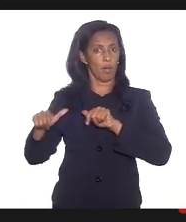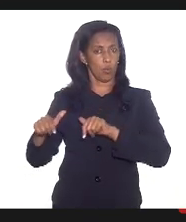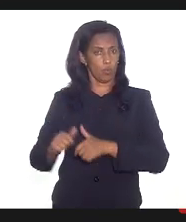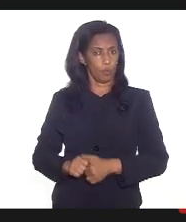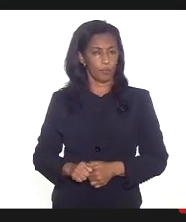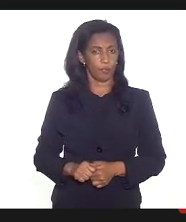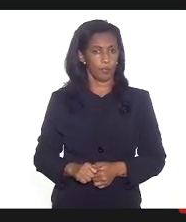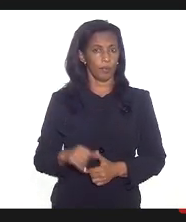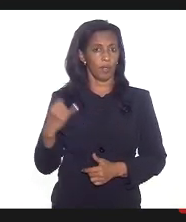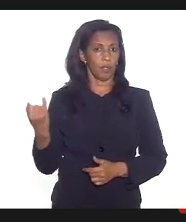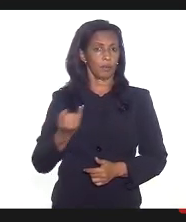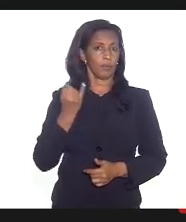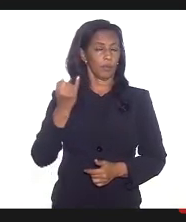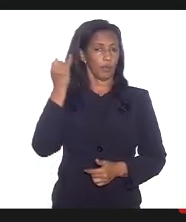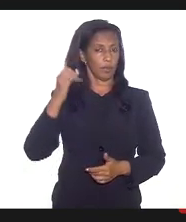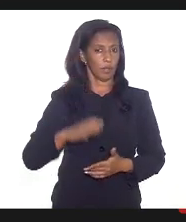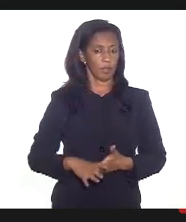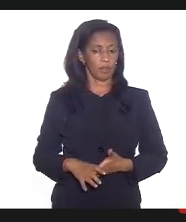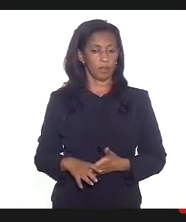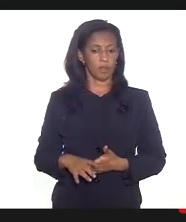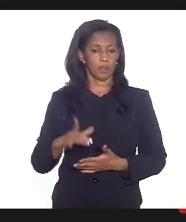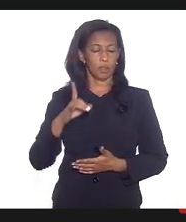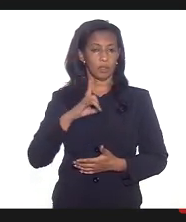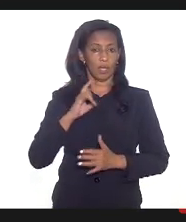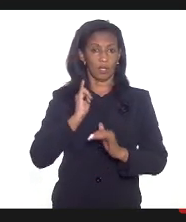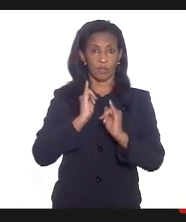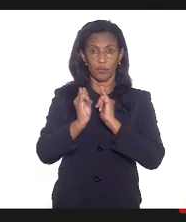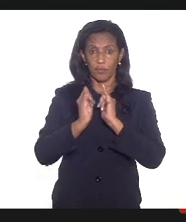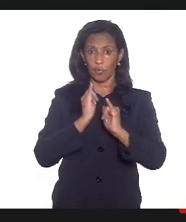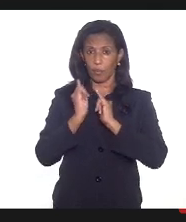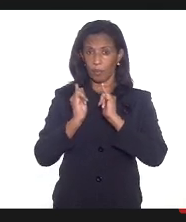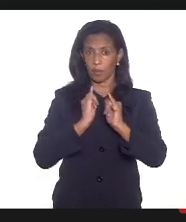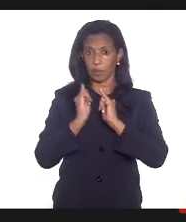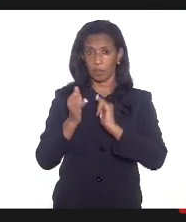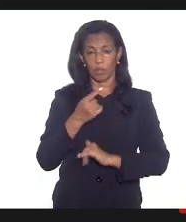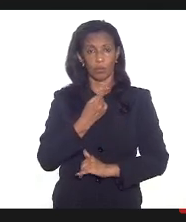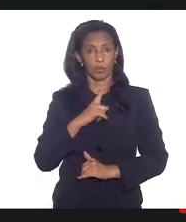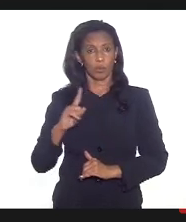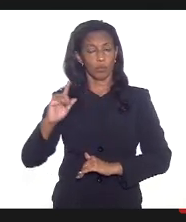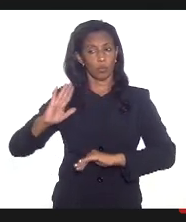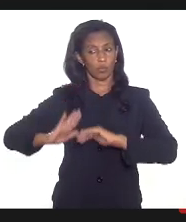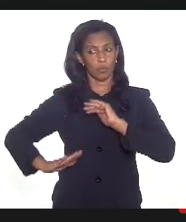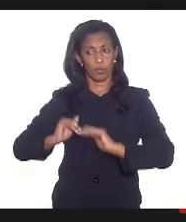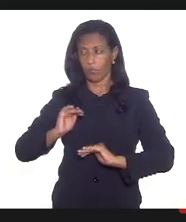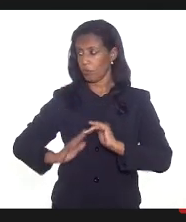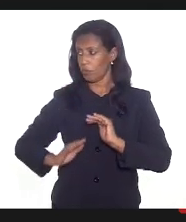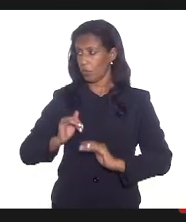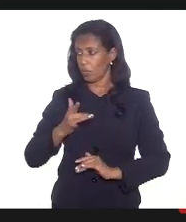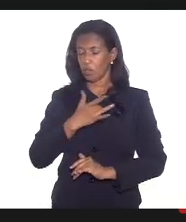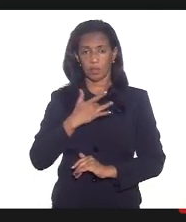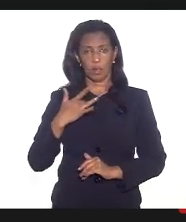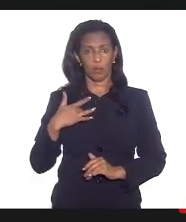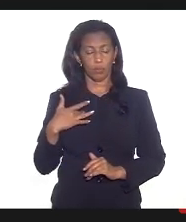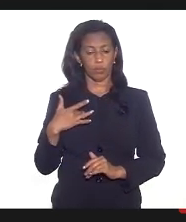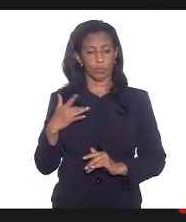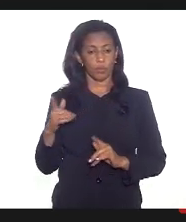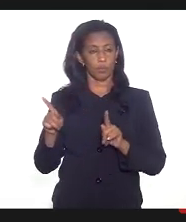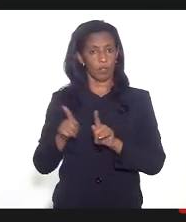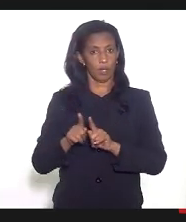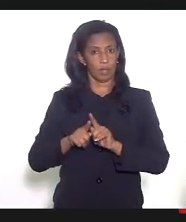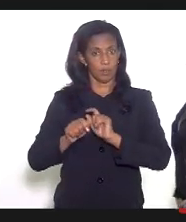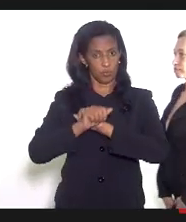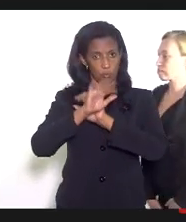a a importância né da informação não só para os profissionais de saúde que